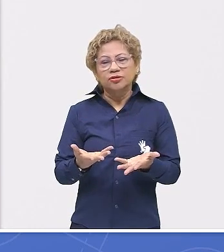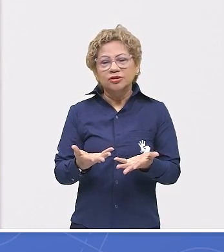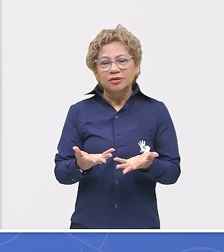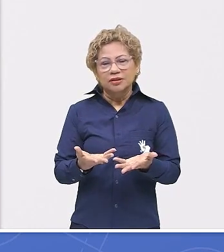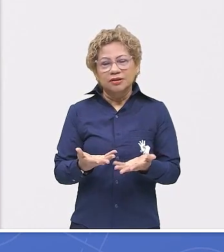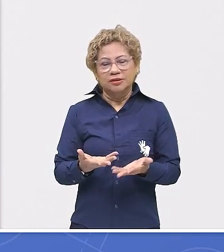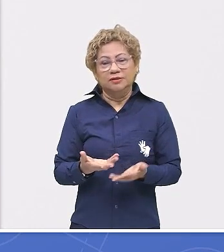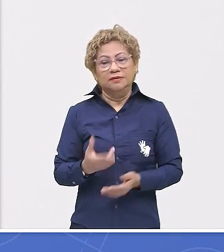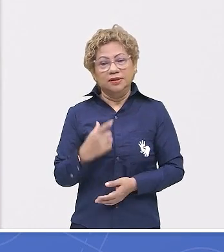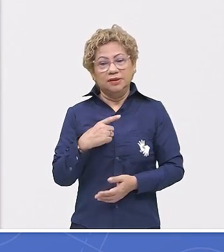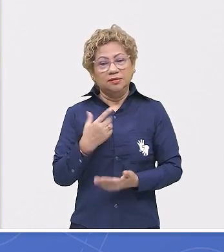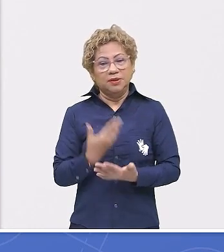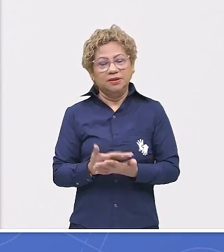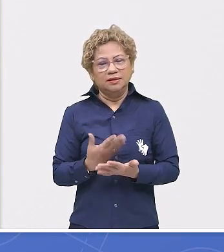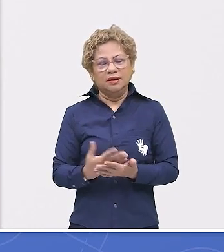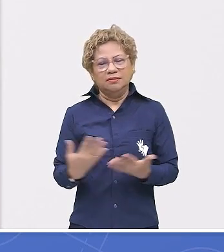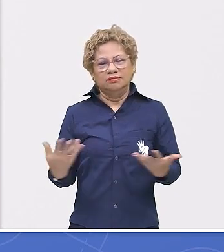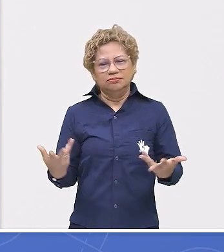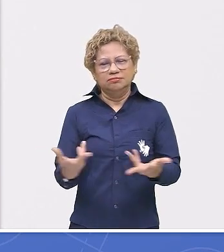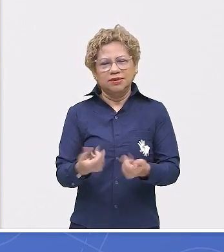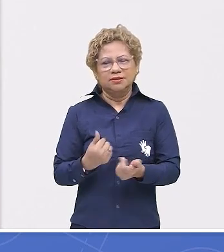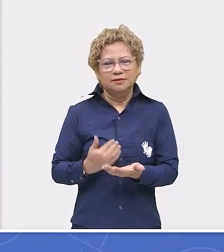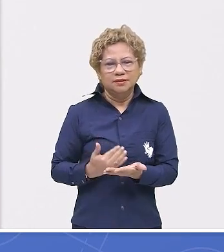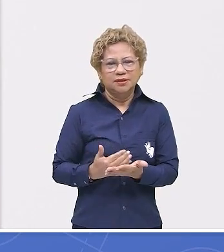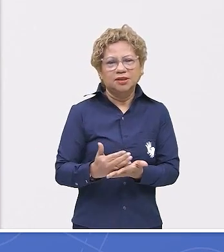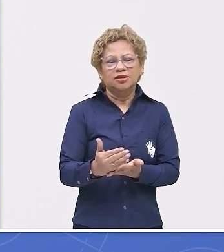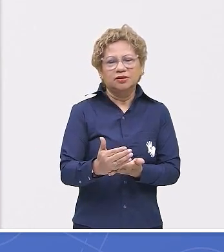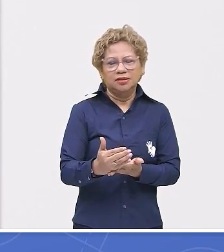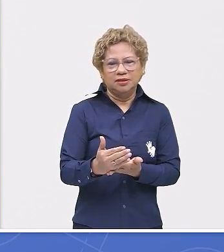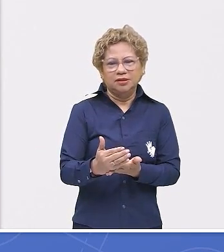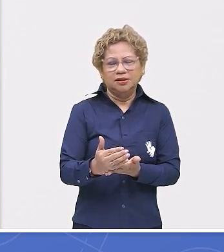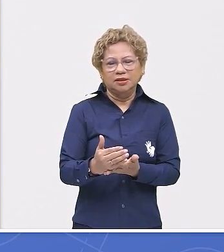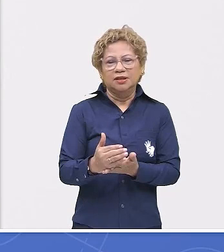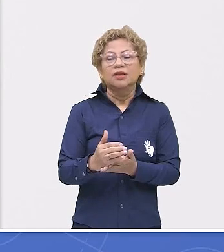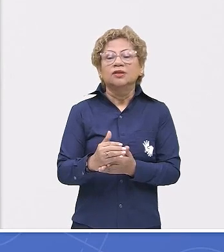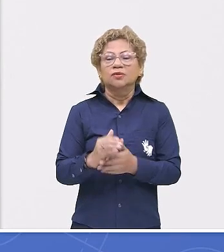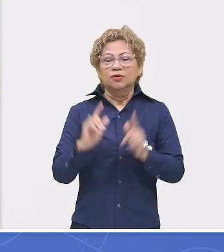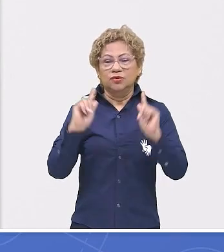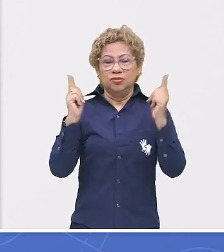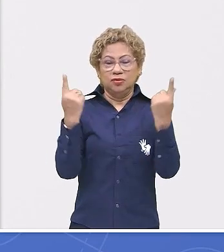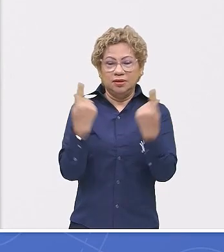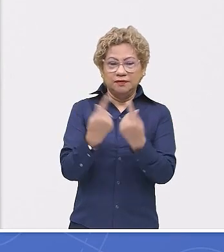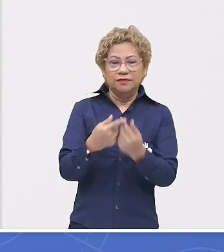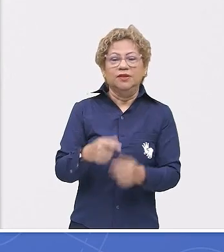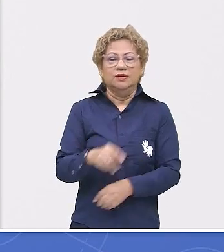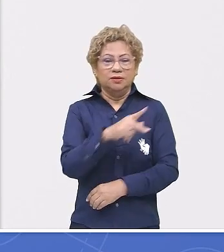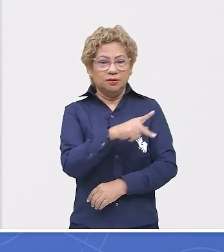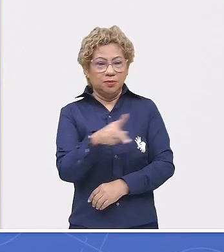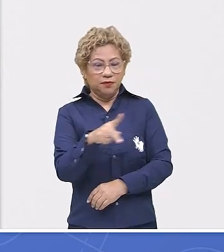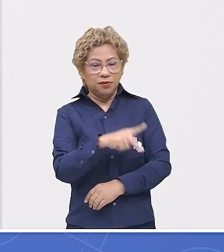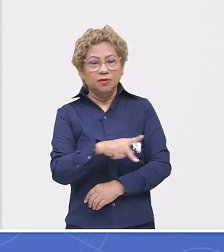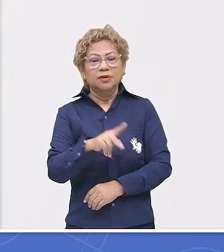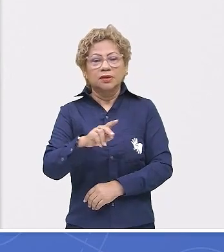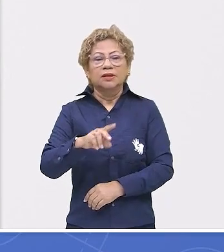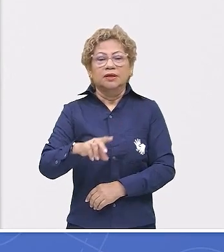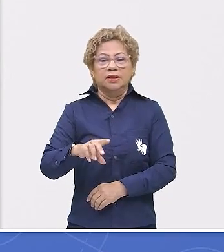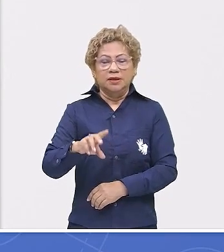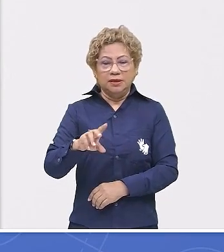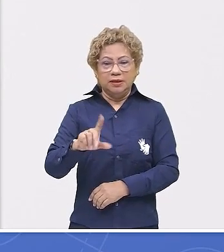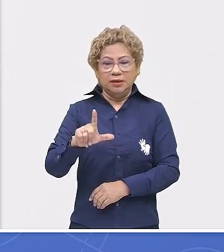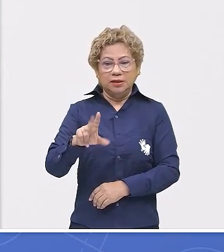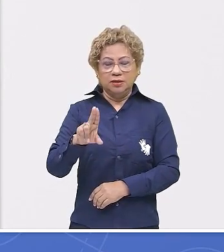nossas aulas de hoje, iniciando com Geografia. Eu sou a professora Ludmila Dutra, estarei com